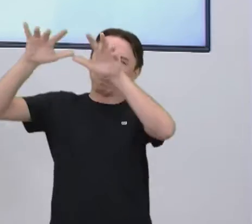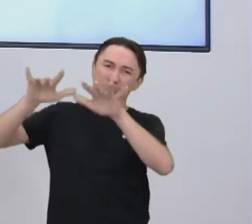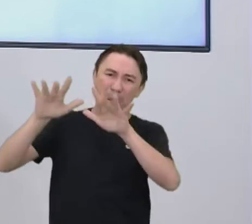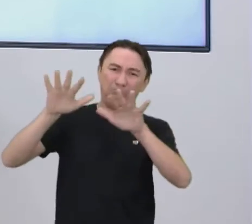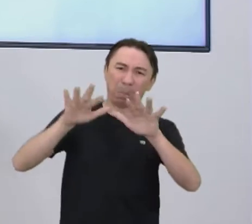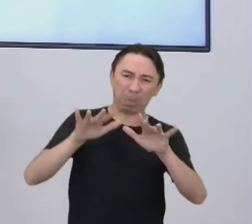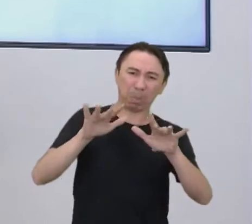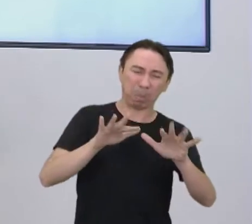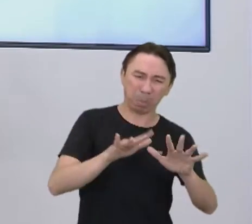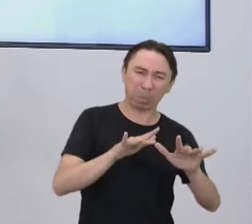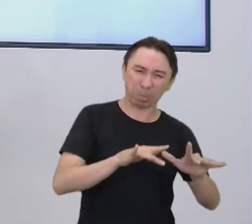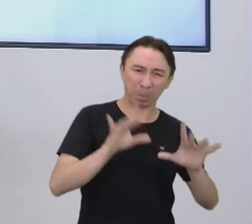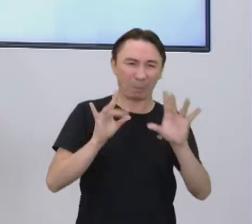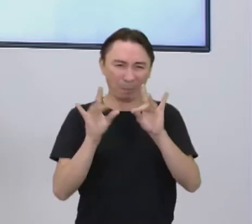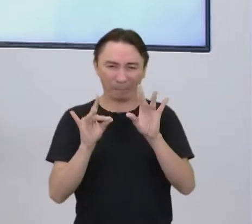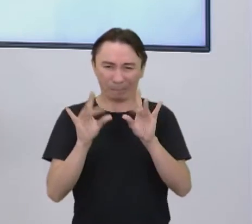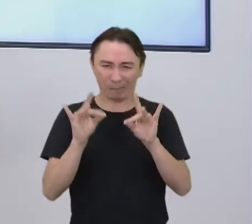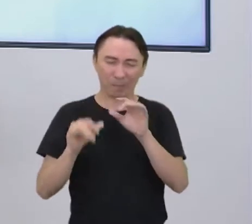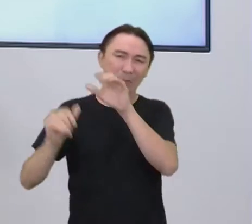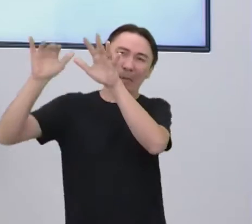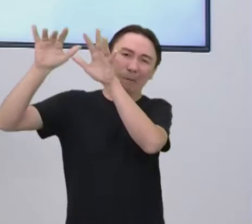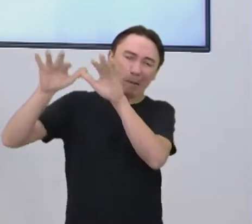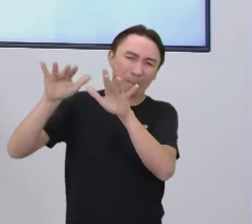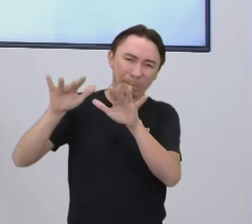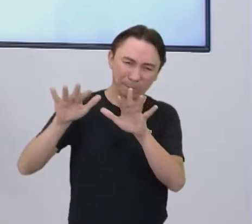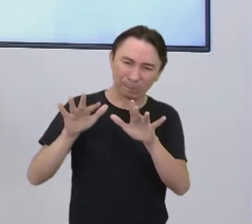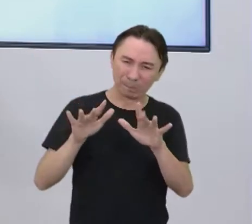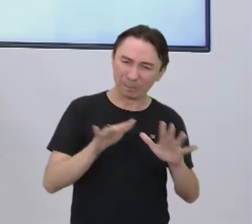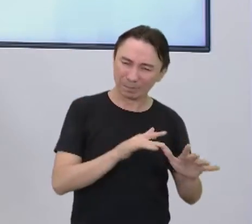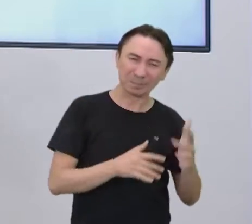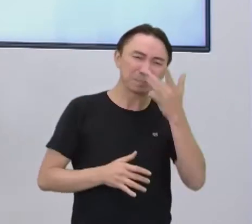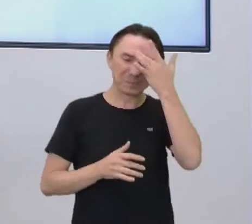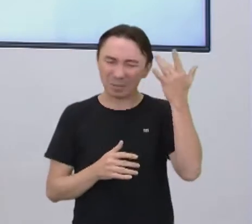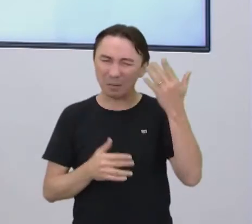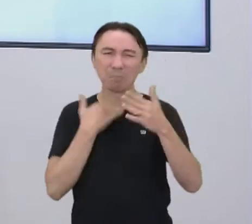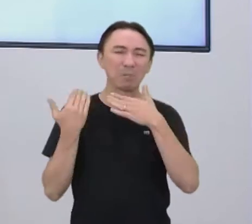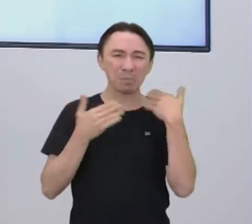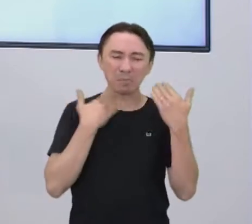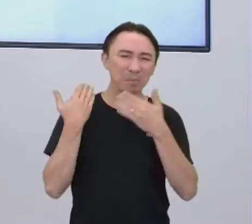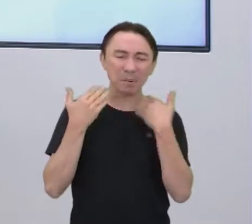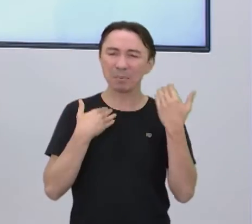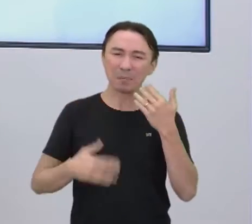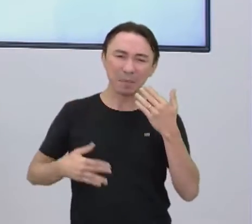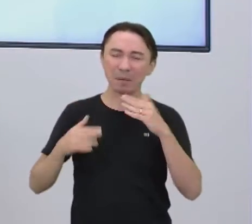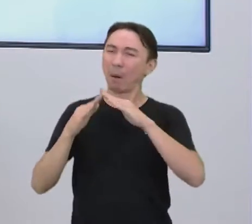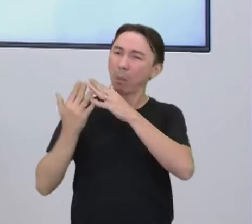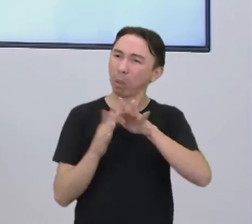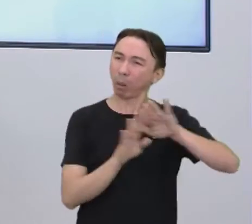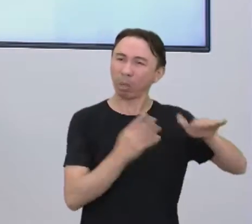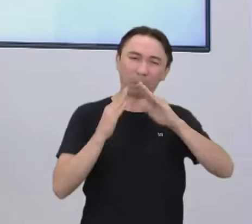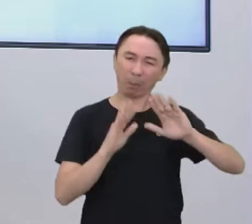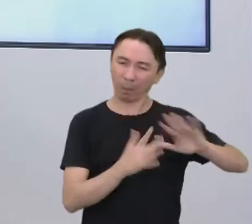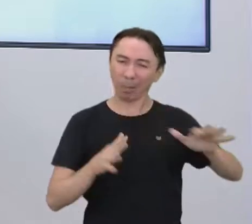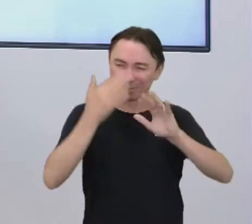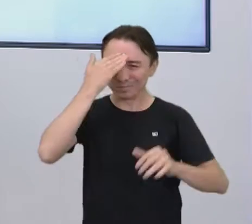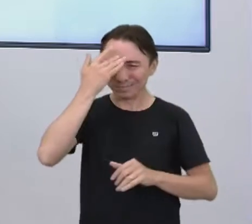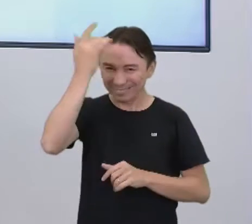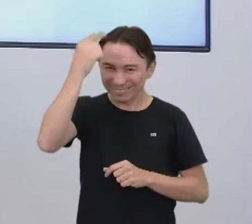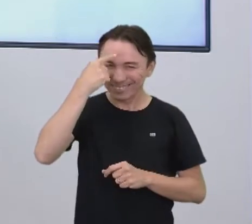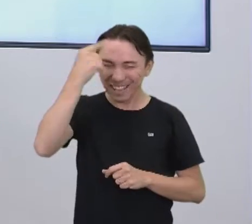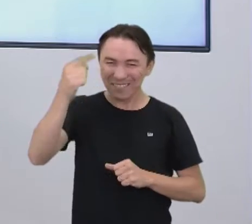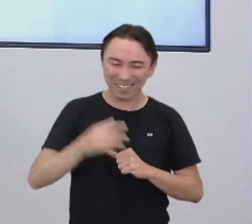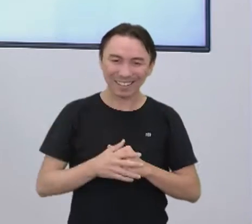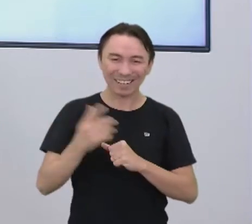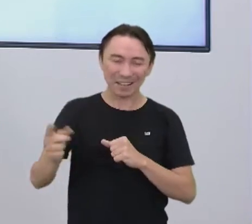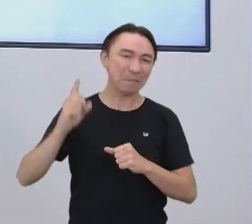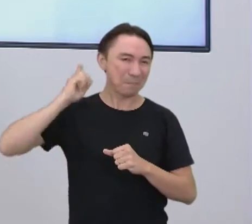a lama. Não estou dizendo que isso não é um problema, óbvio. As pessoas ficaram desabrigadas, enfim, morreram e tal. Mas além de você ter a